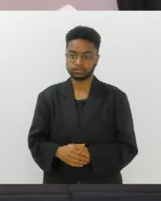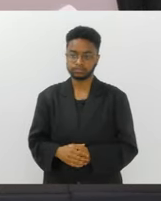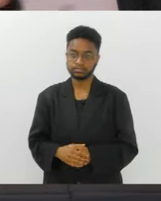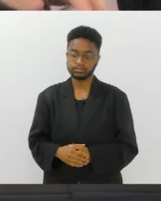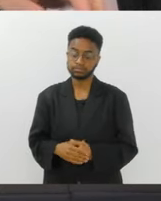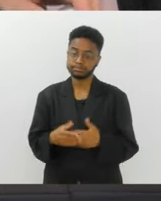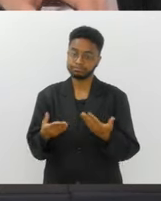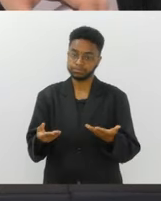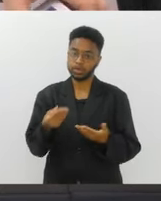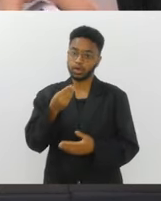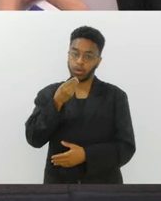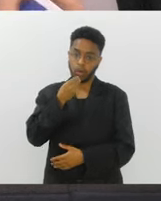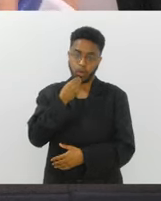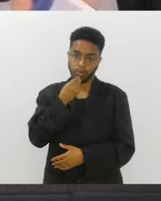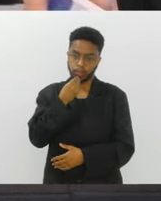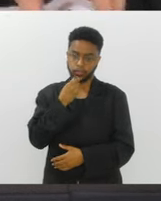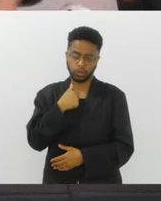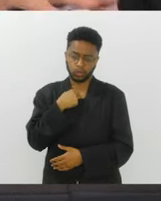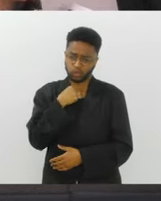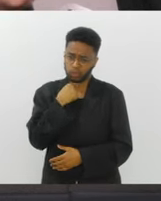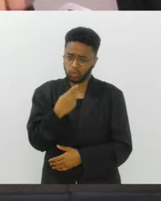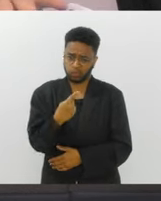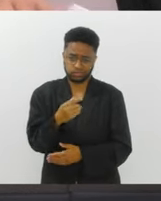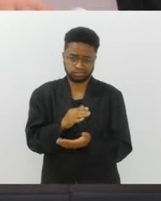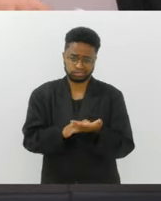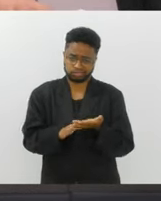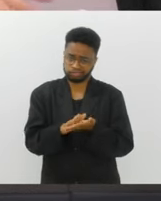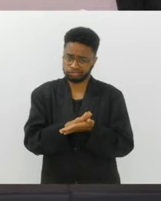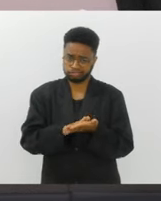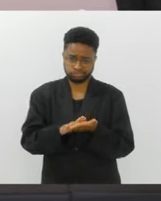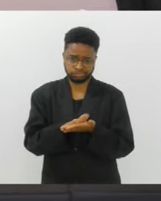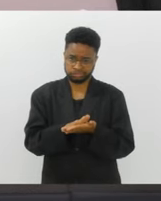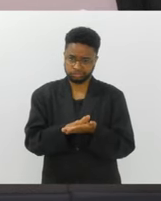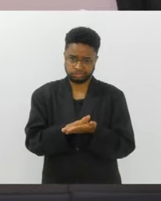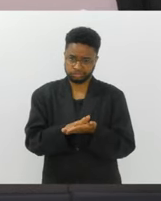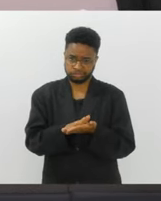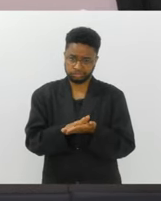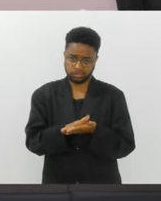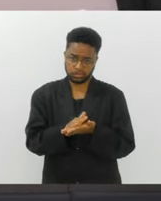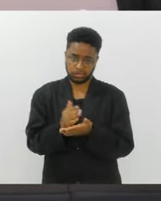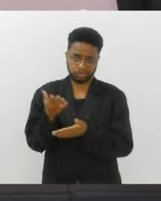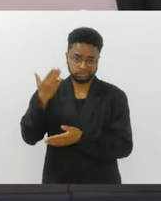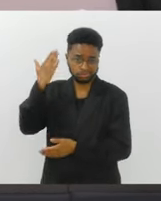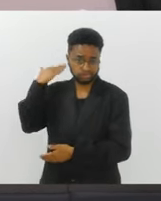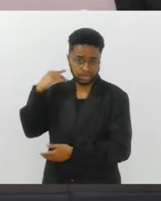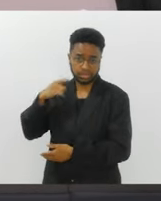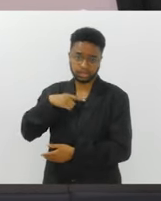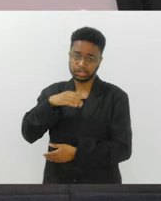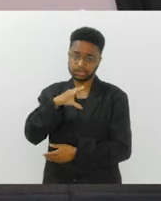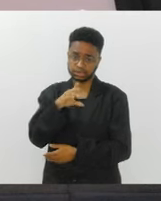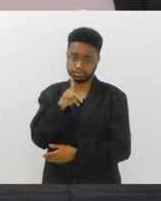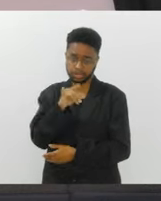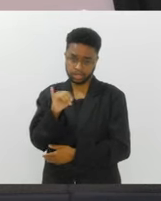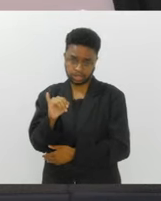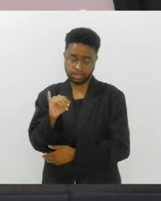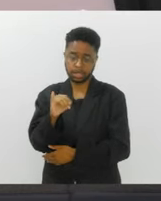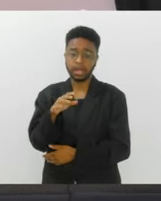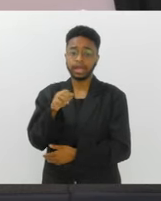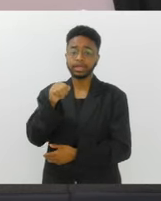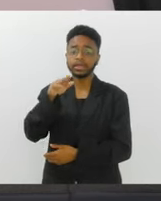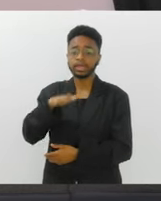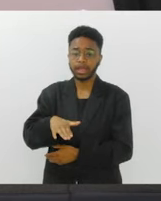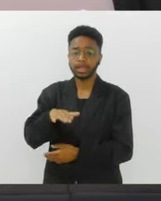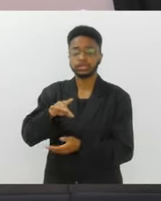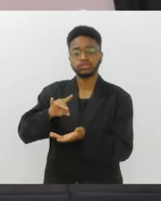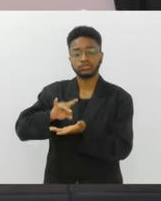Evidentemente, eu não tenho dúvidas nenhuma, desde a CPI, que o vilão